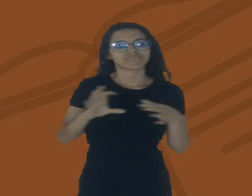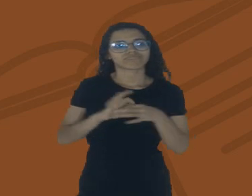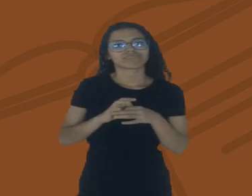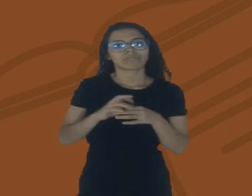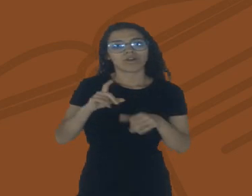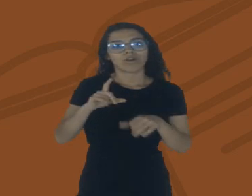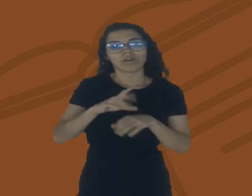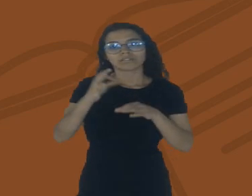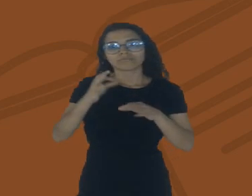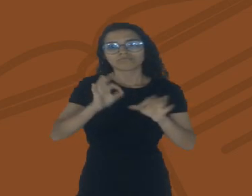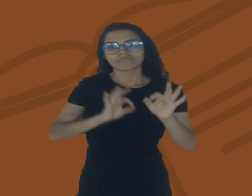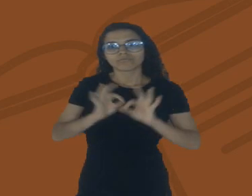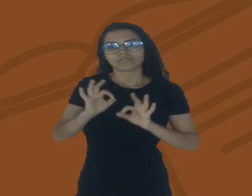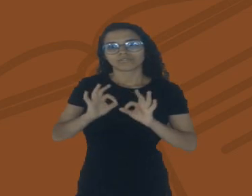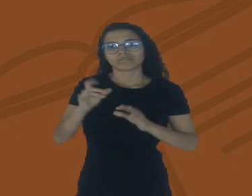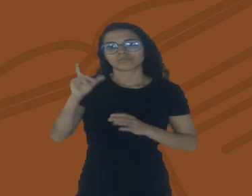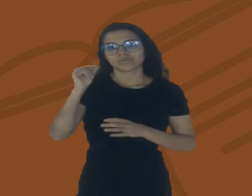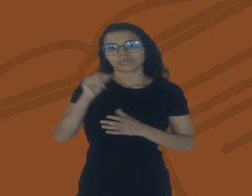sono.